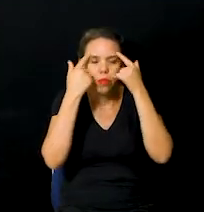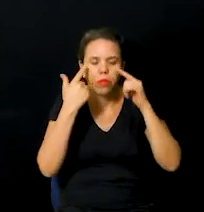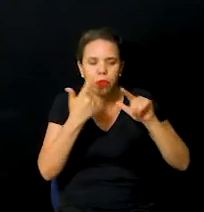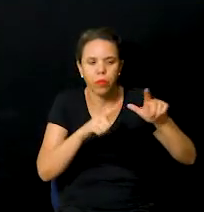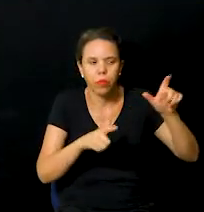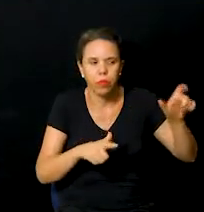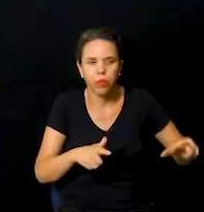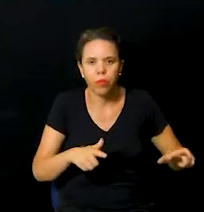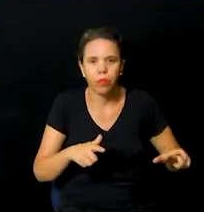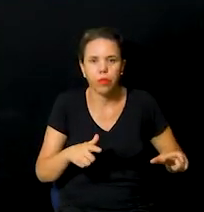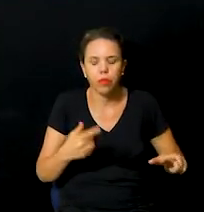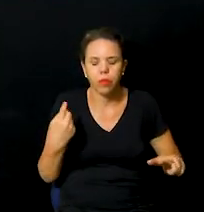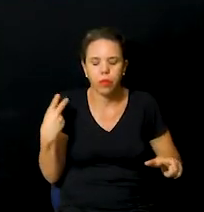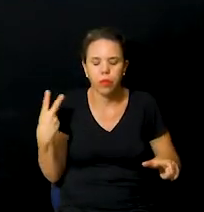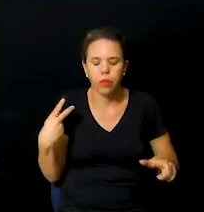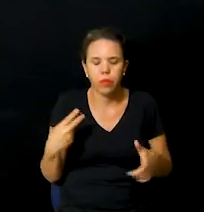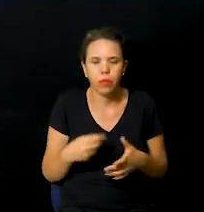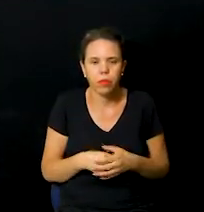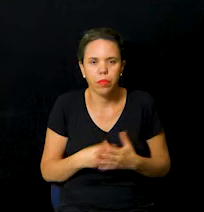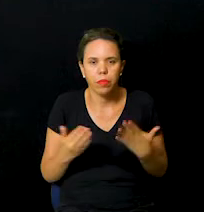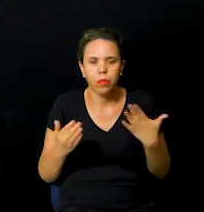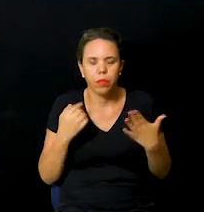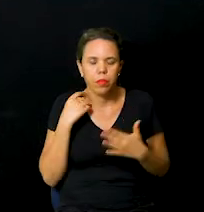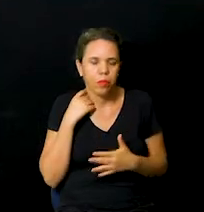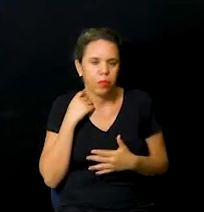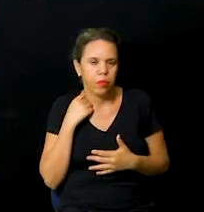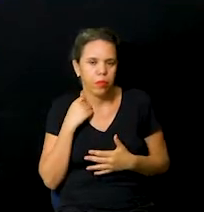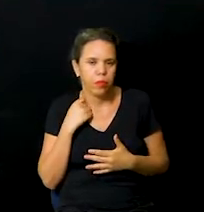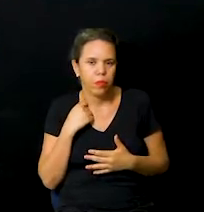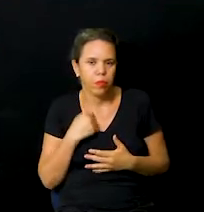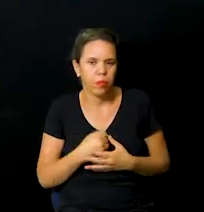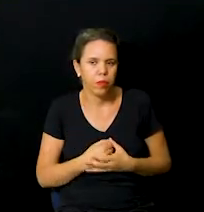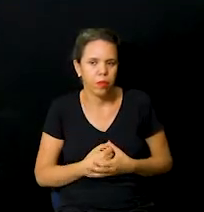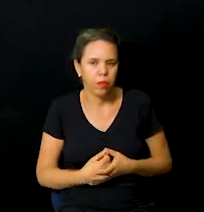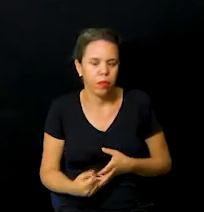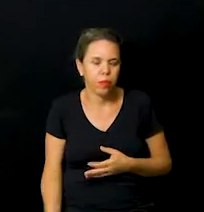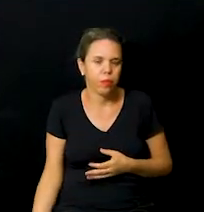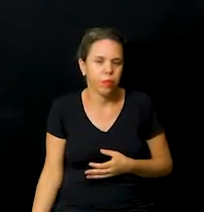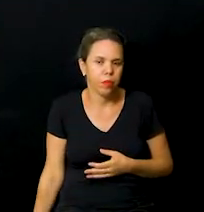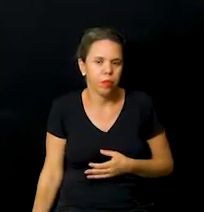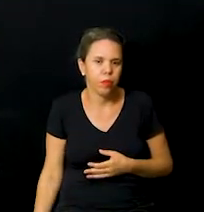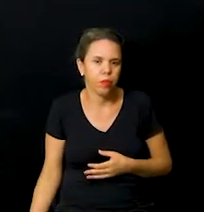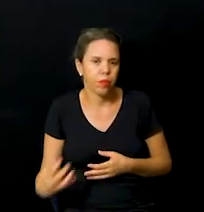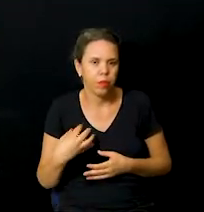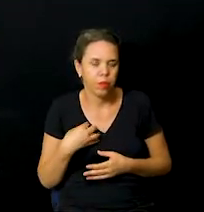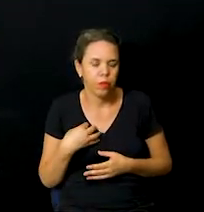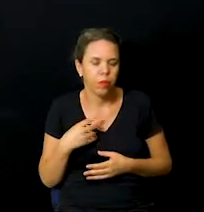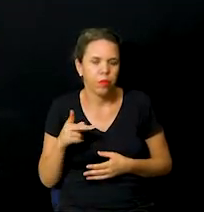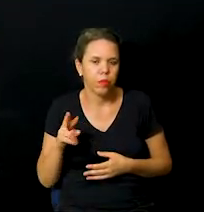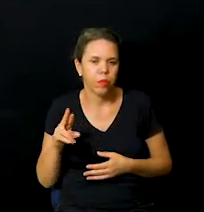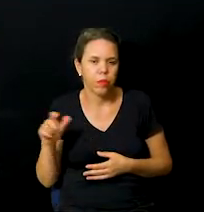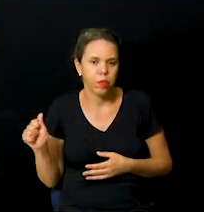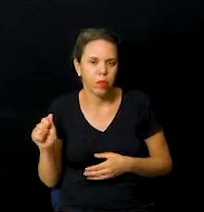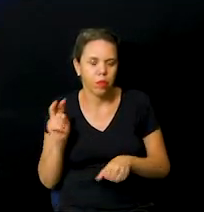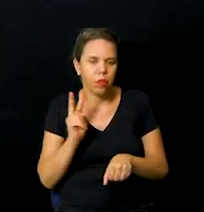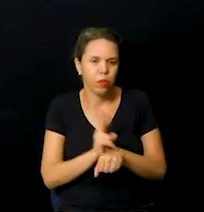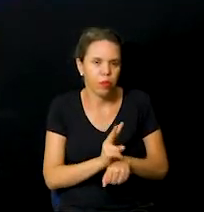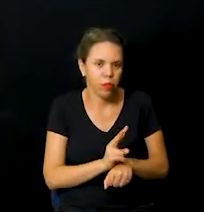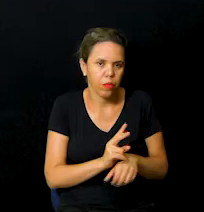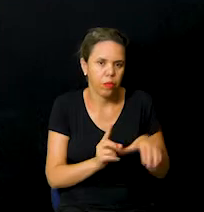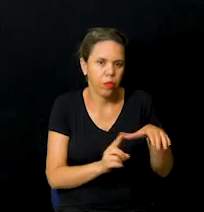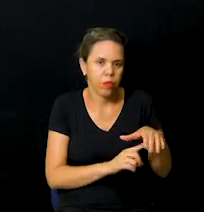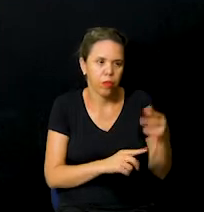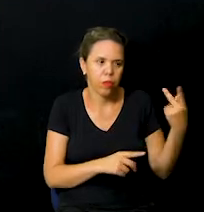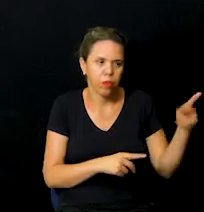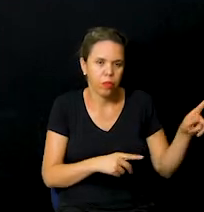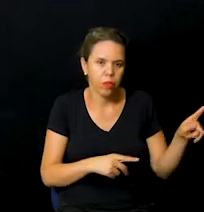da sobrancelha, por exemplo, da Priscília, é nada mais, nada menos da forma como a Priscília